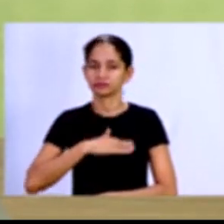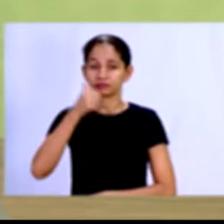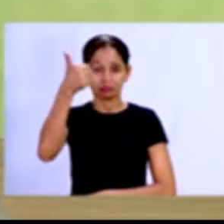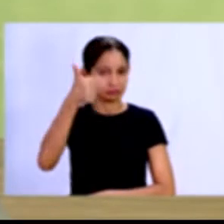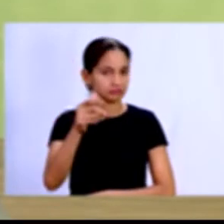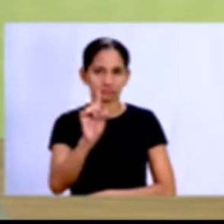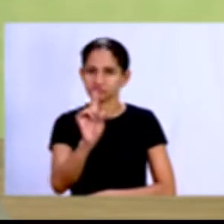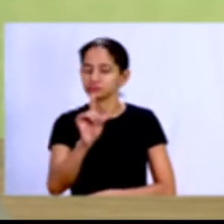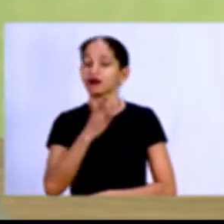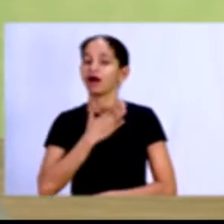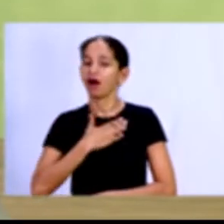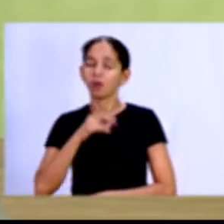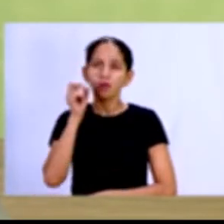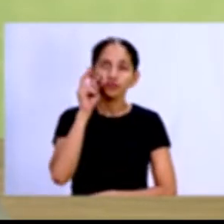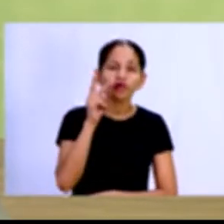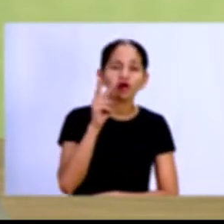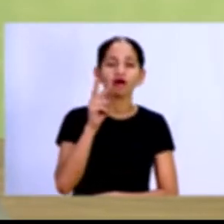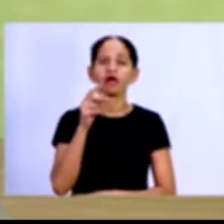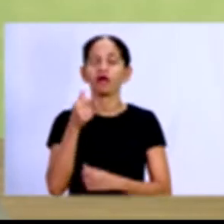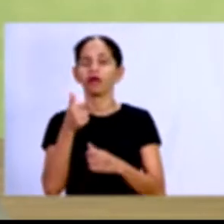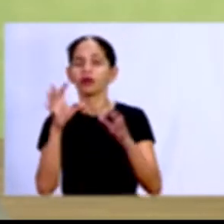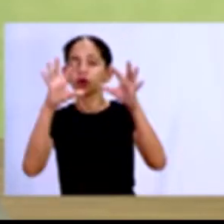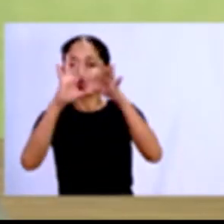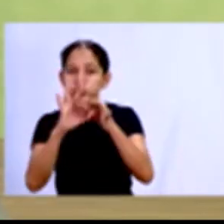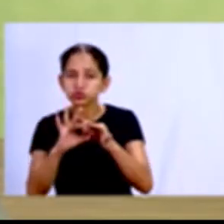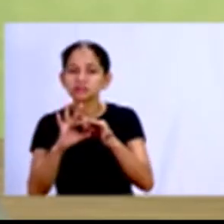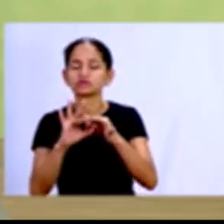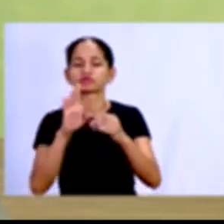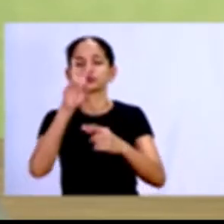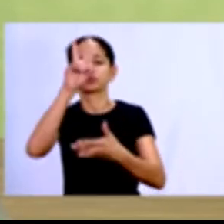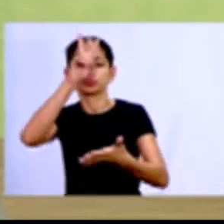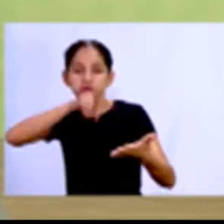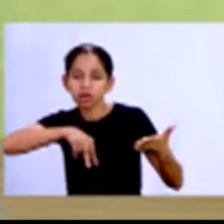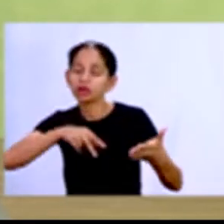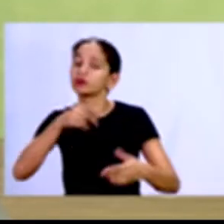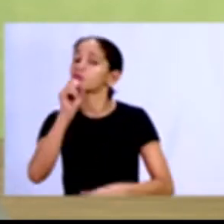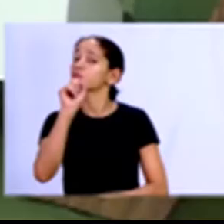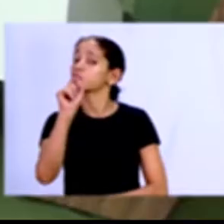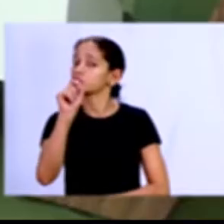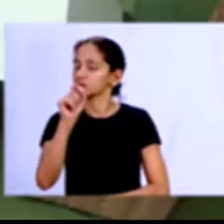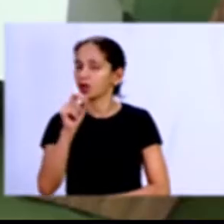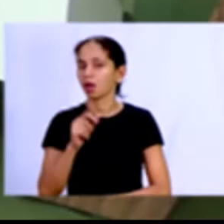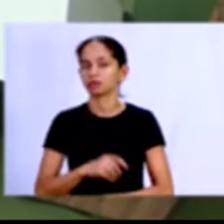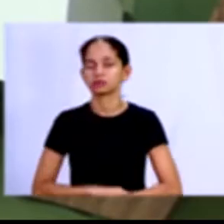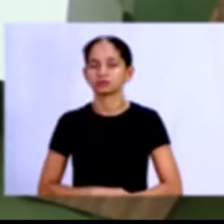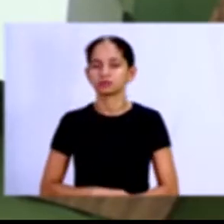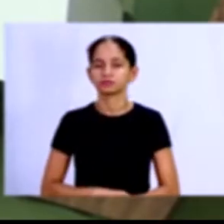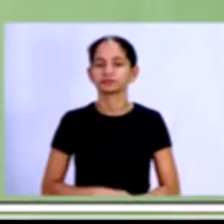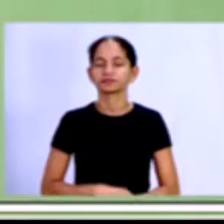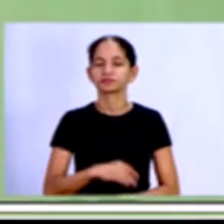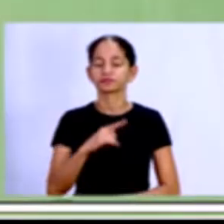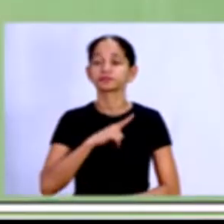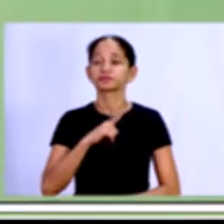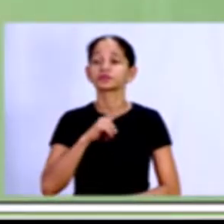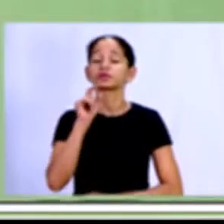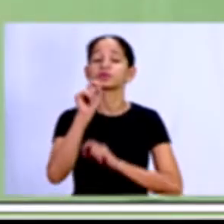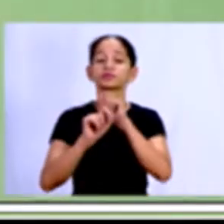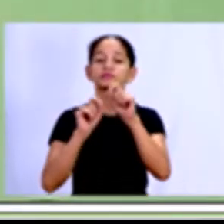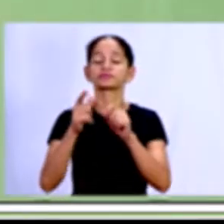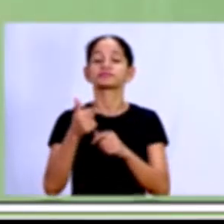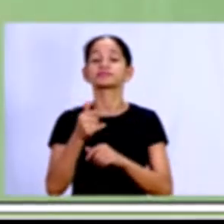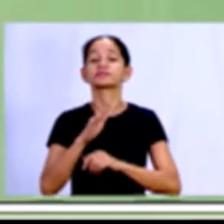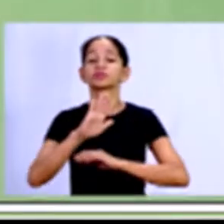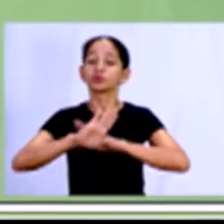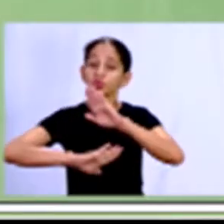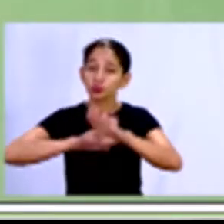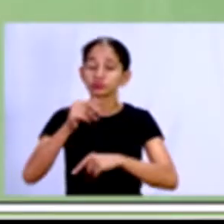ali, ver que você está compartilhando. Isso é muito, muito sério hoje em dia. Exatamente. Então olha só, nós temos que ter